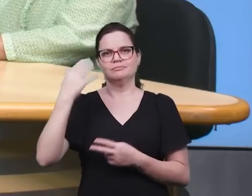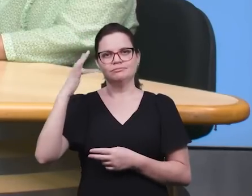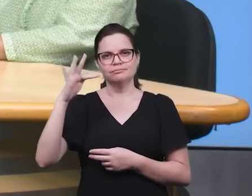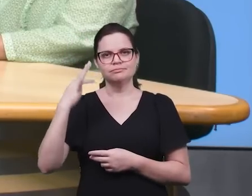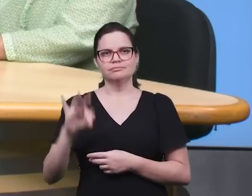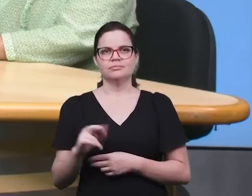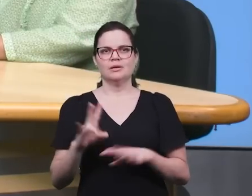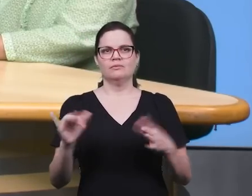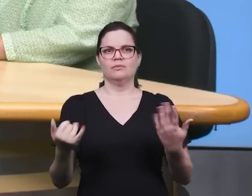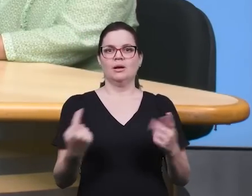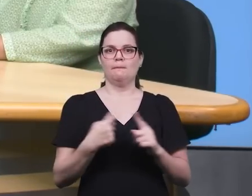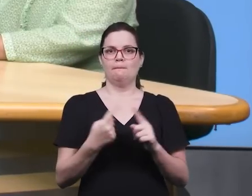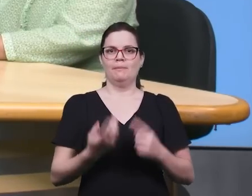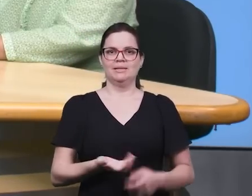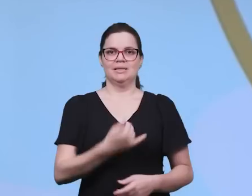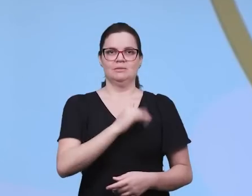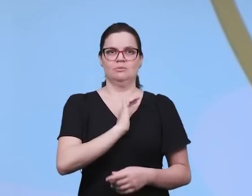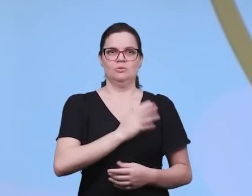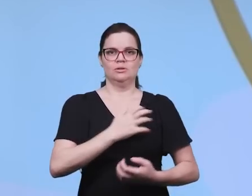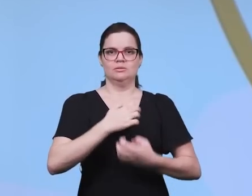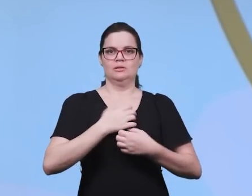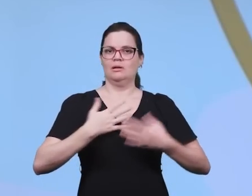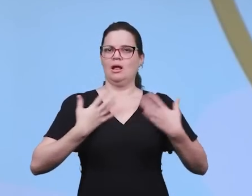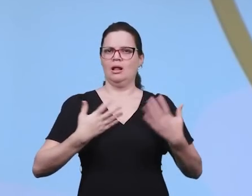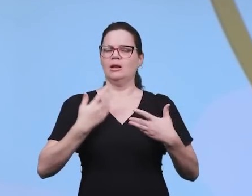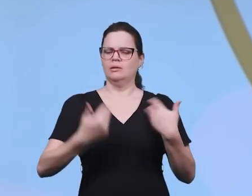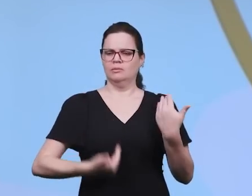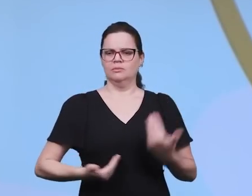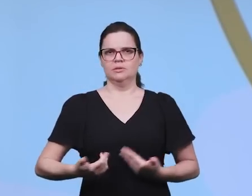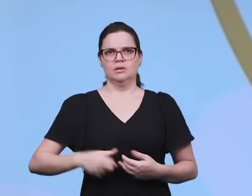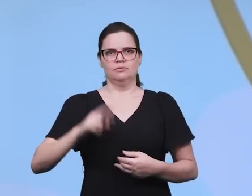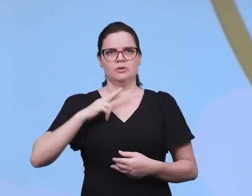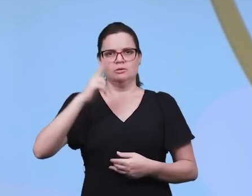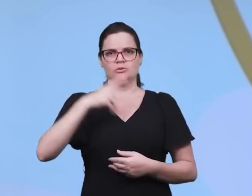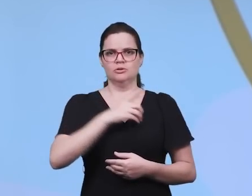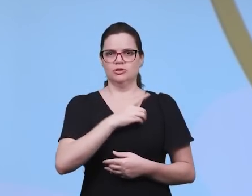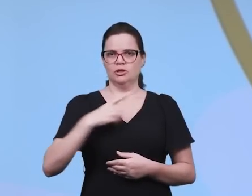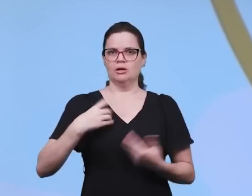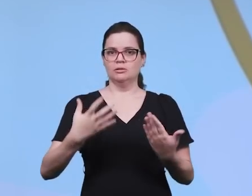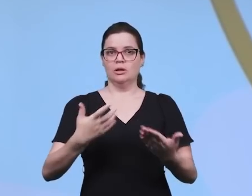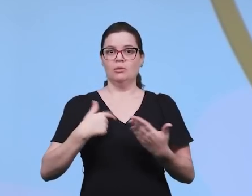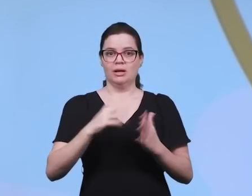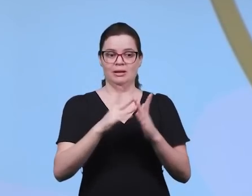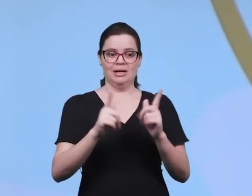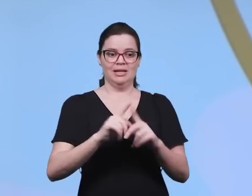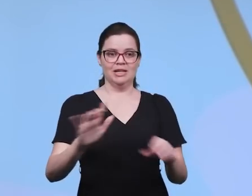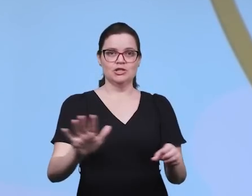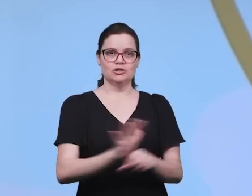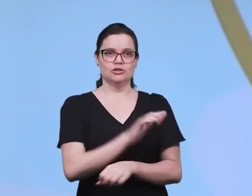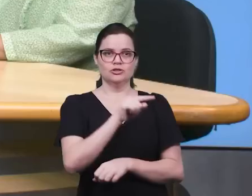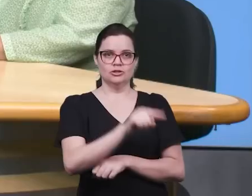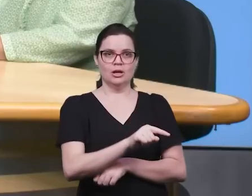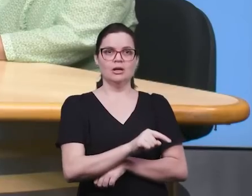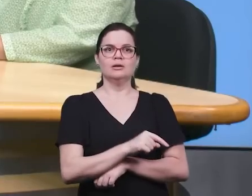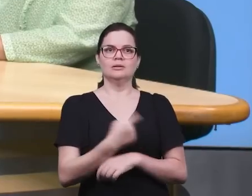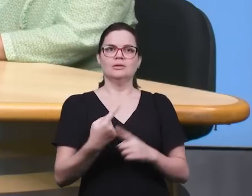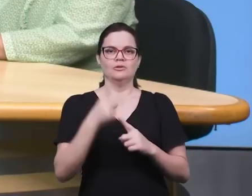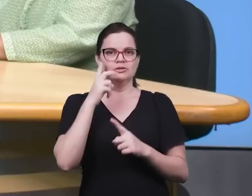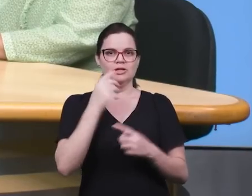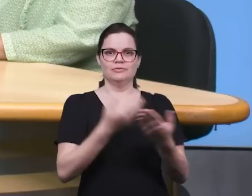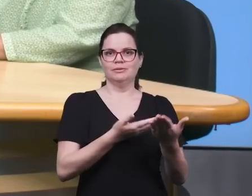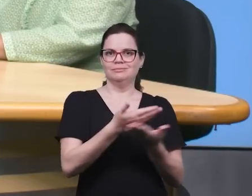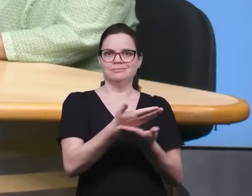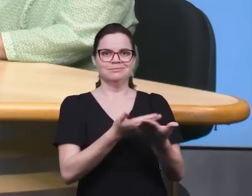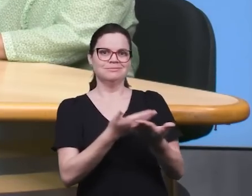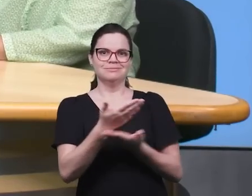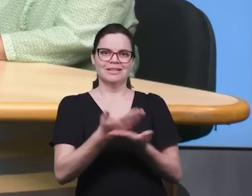que são coisas que, por exemplo, alegram o meu coração. Né, como servo do Senhor, né, estou diácono, então o que eu quero? Que a igreja esteja cheia. Glória Ao mesmo a Deus, tempo, né? a gente bate de